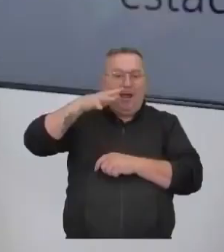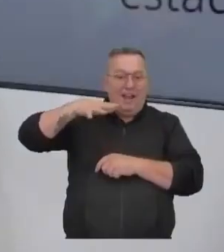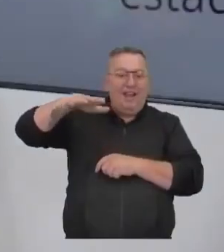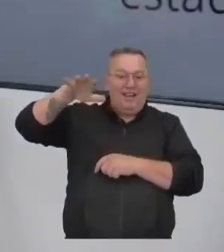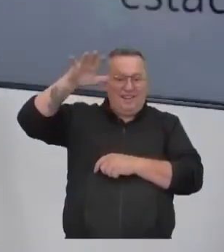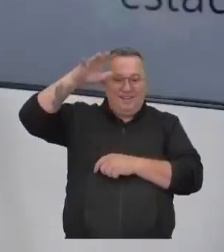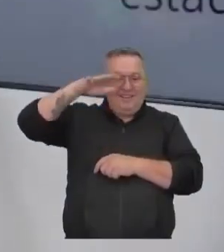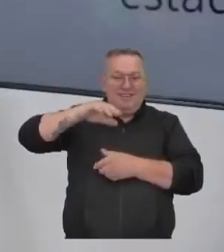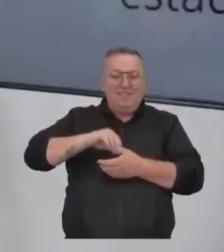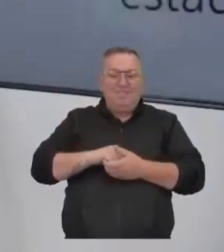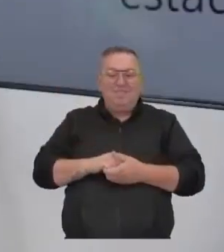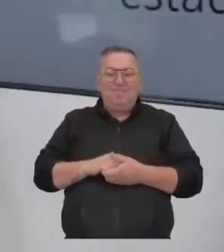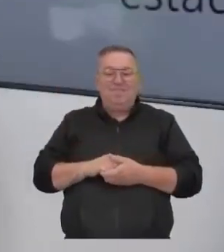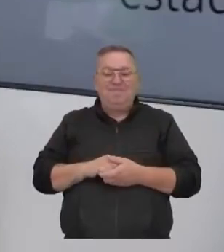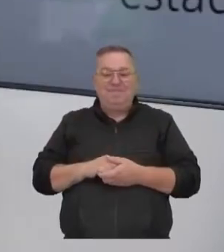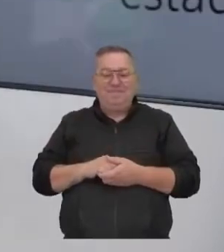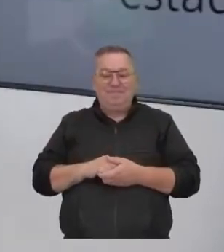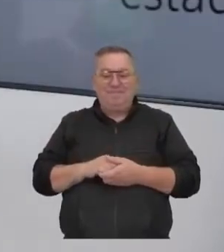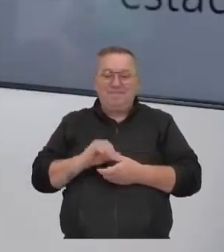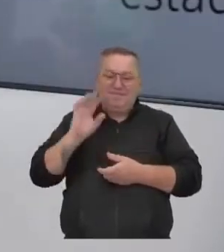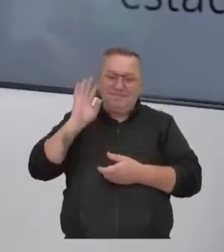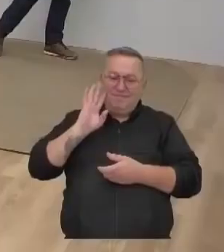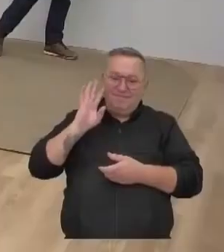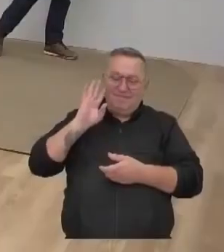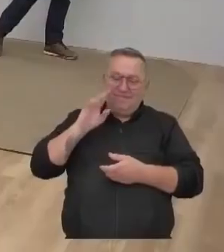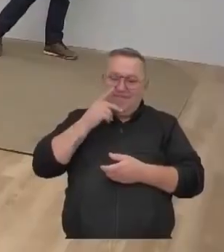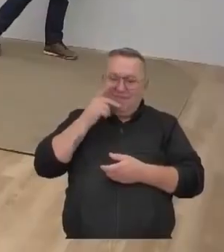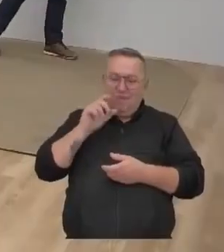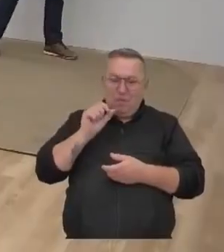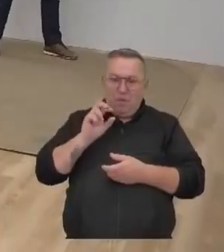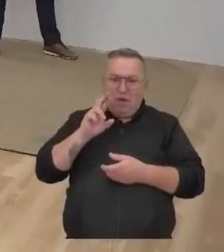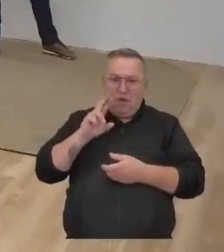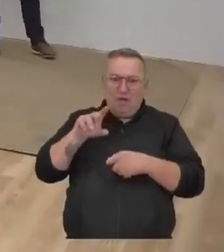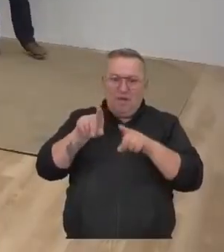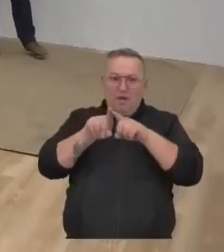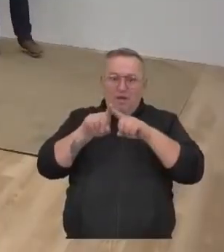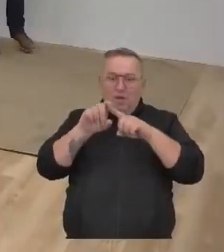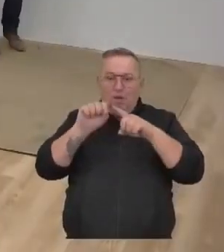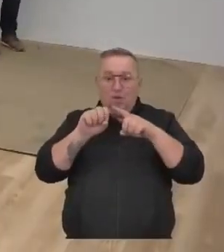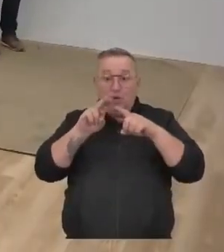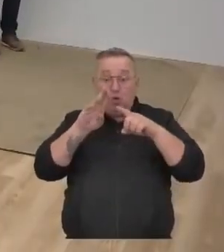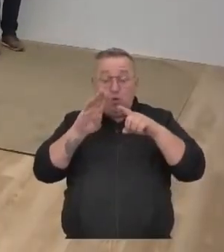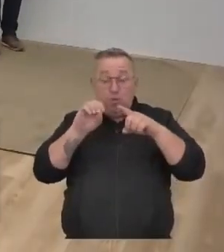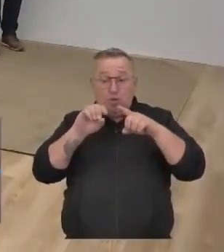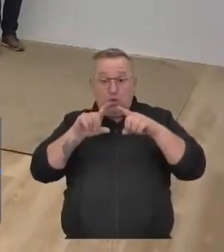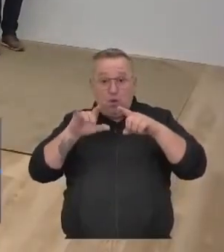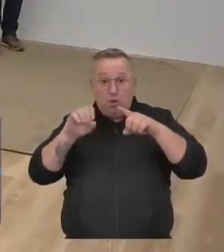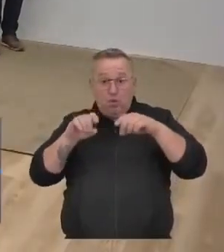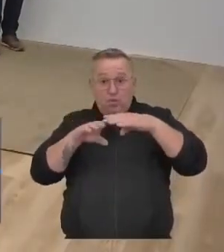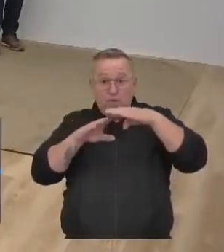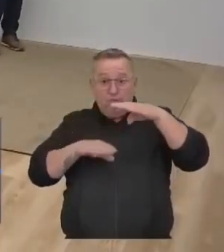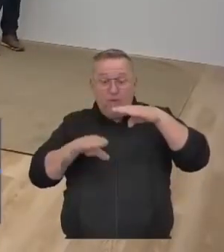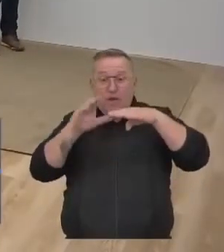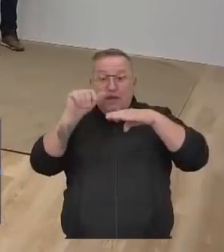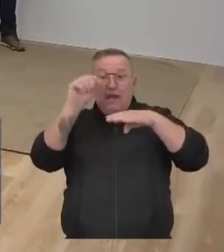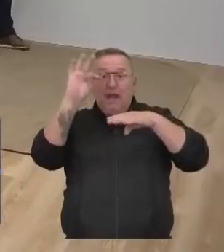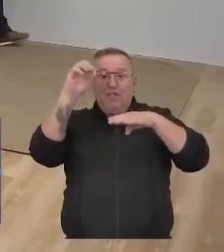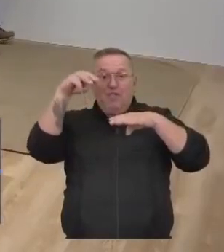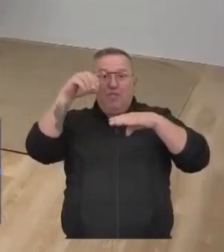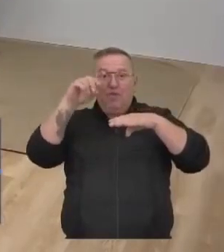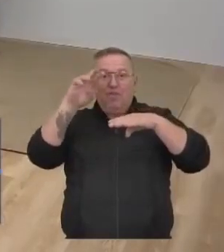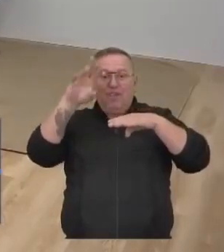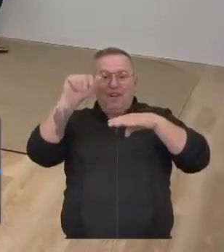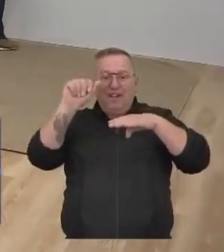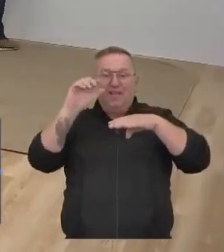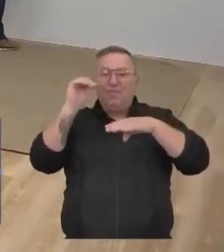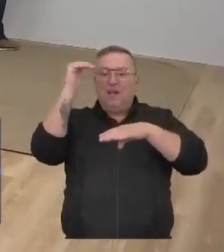parte desse território também. Olha que legal, né, Janaína? Você falou da atmosfera. Então, o subsolo é debaixo da terra e a atmosfera é em cima da terra. Exatamente. Viu? Eu